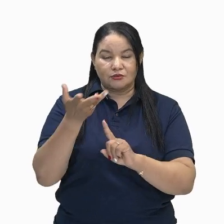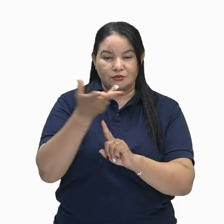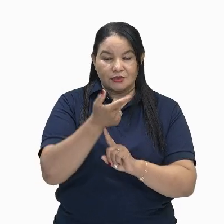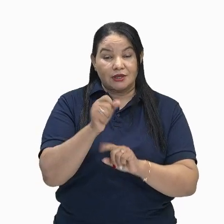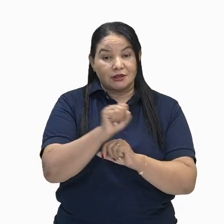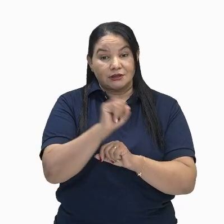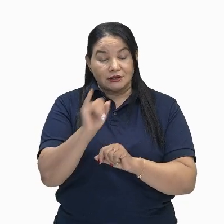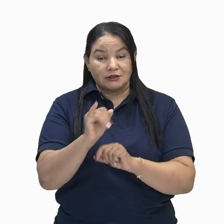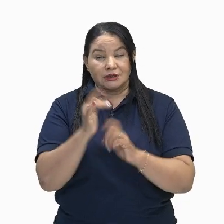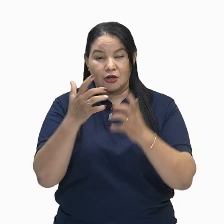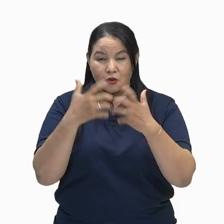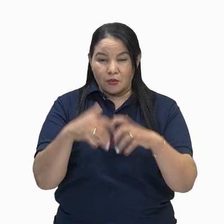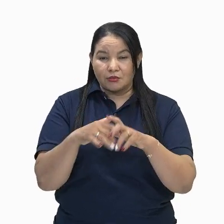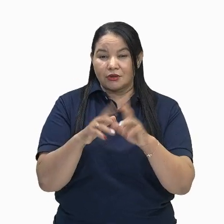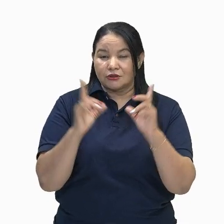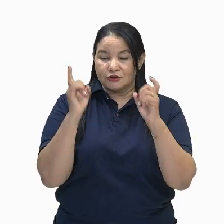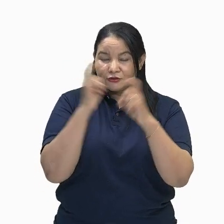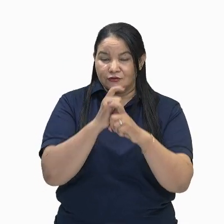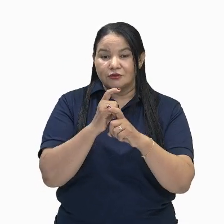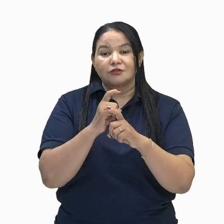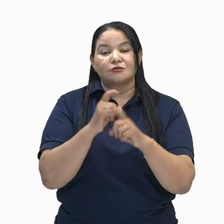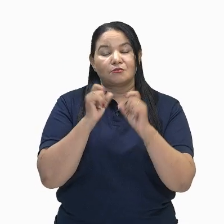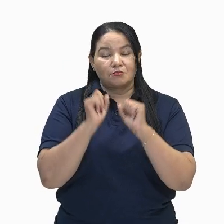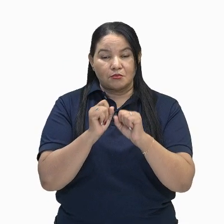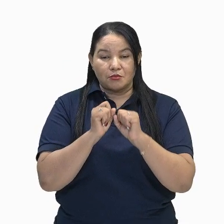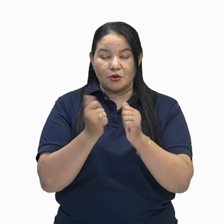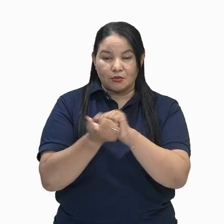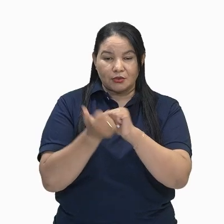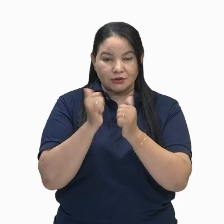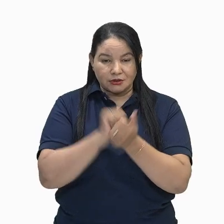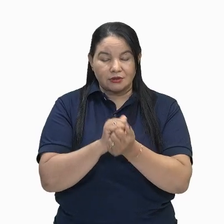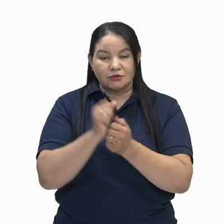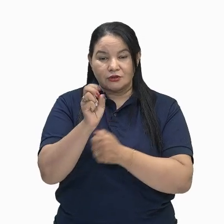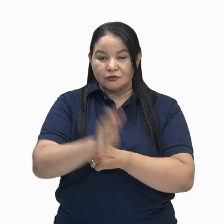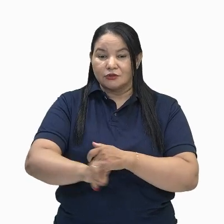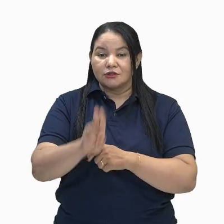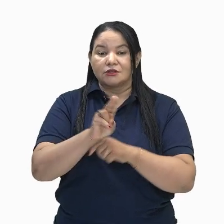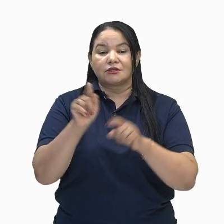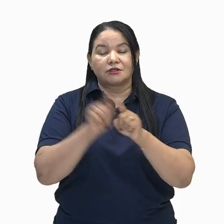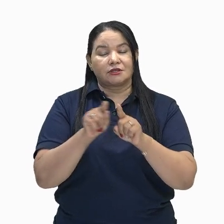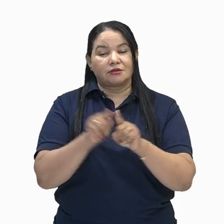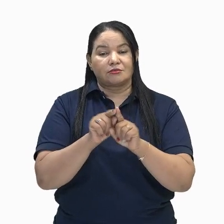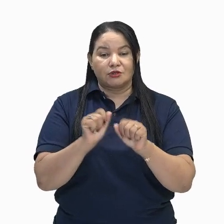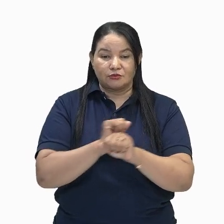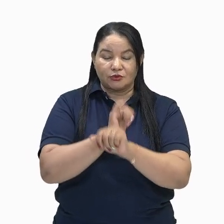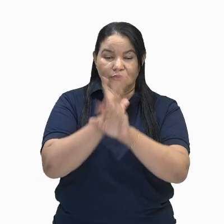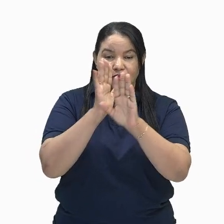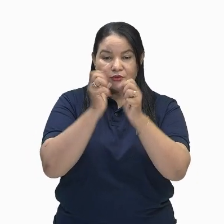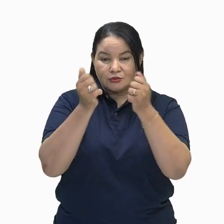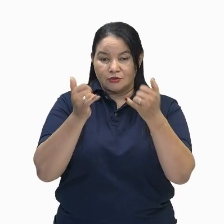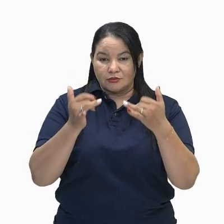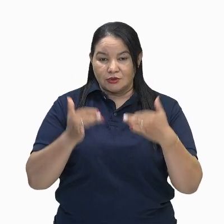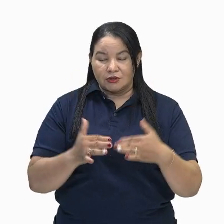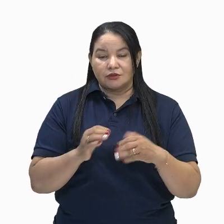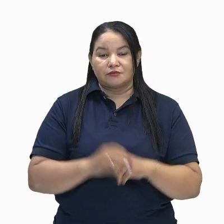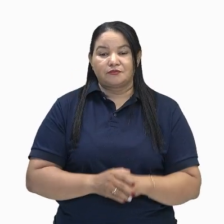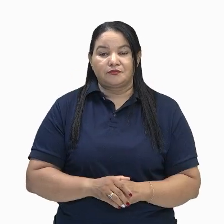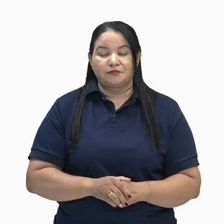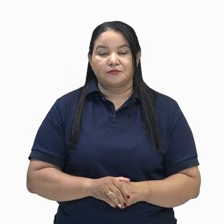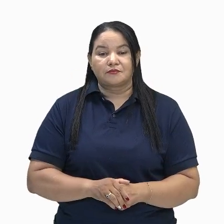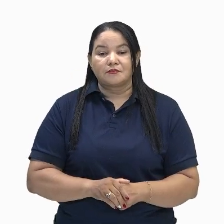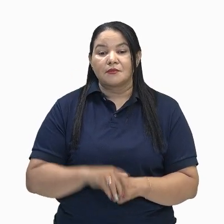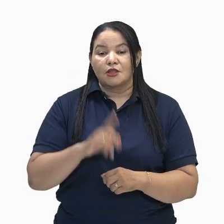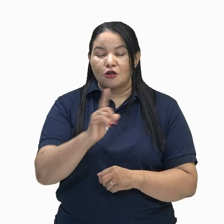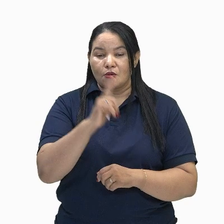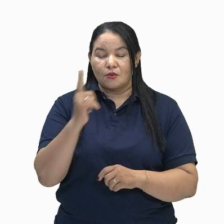complexo, né? Então pode-se também utilizar para se fazer uma explicação. E o outro